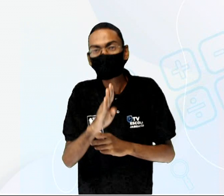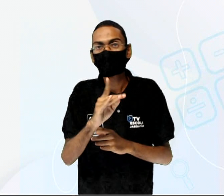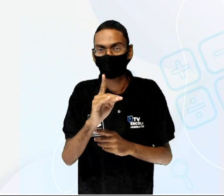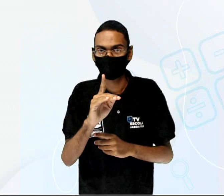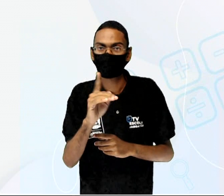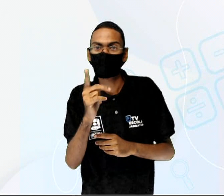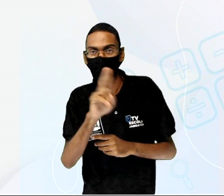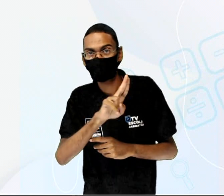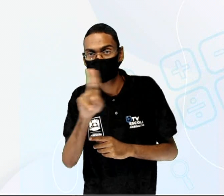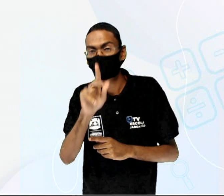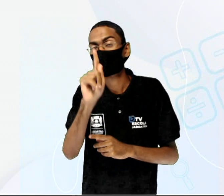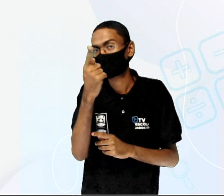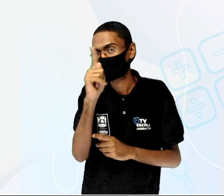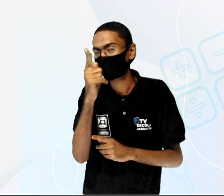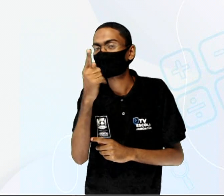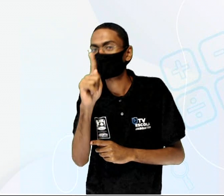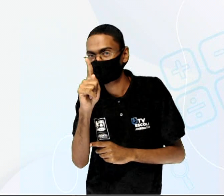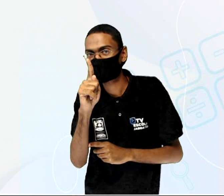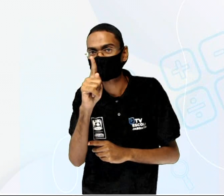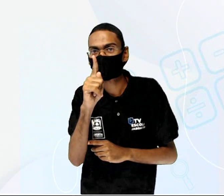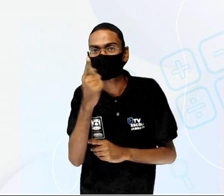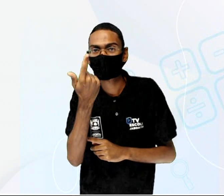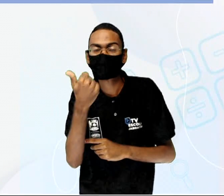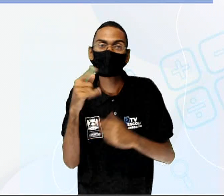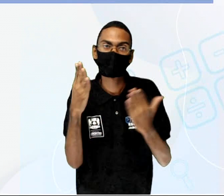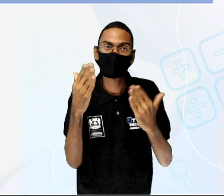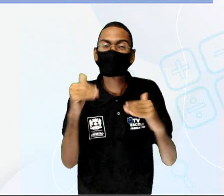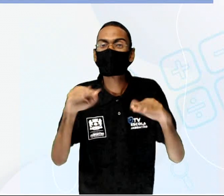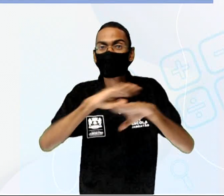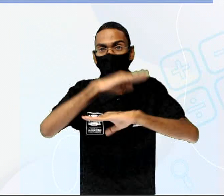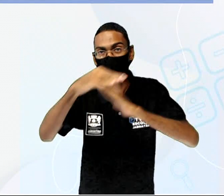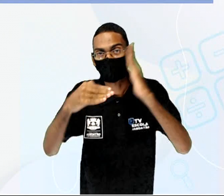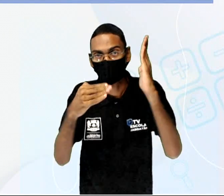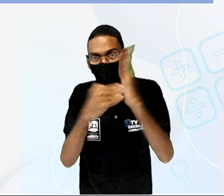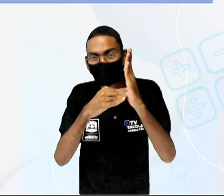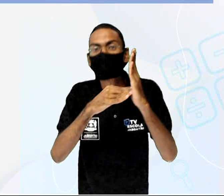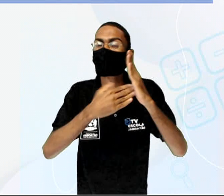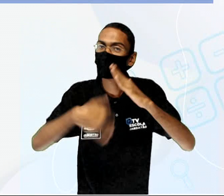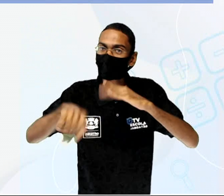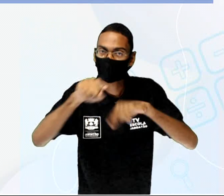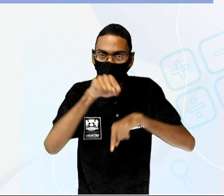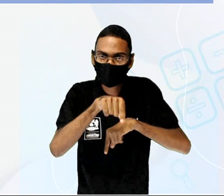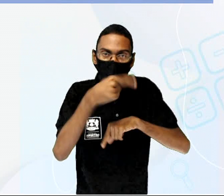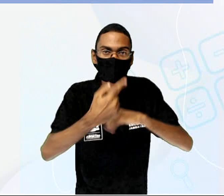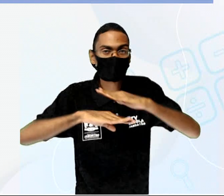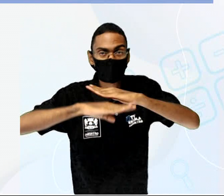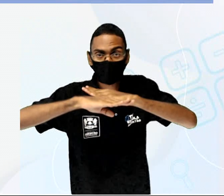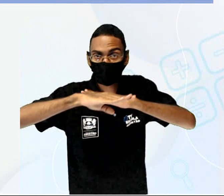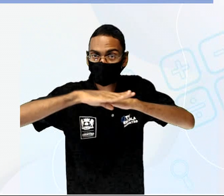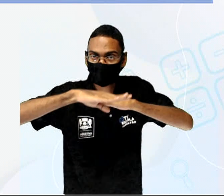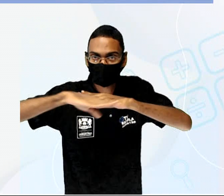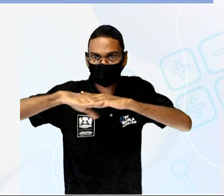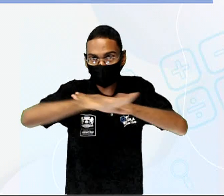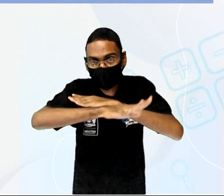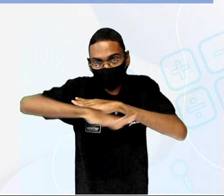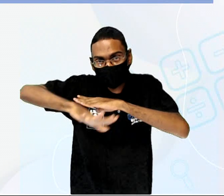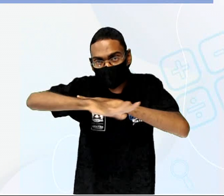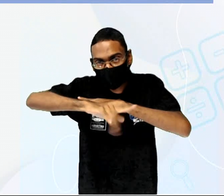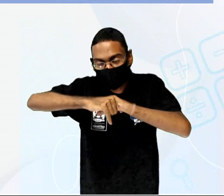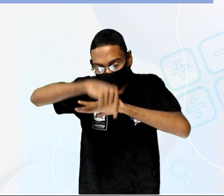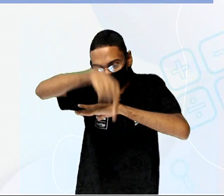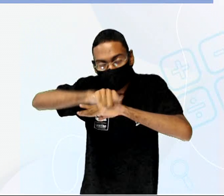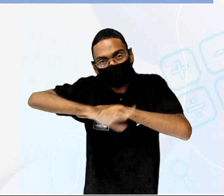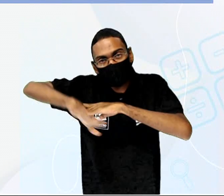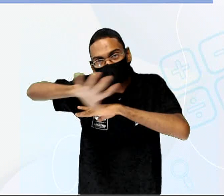falando do material que compõe o solo e o subsolo. Então, a estrutura geológica brasileira ela é